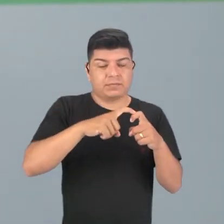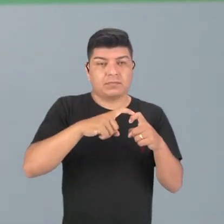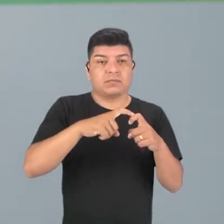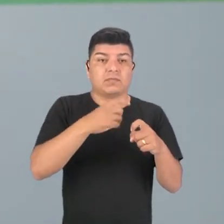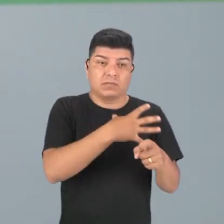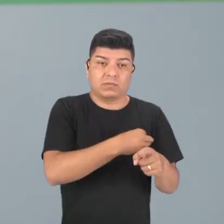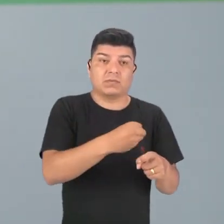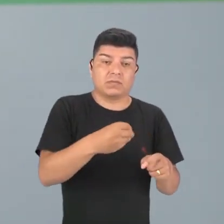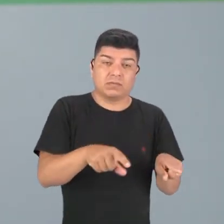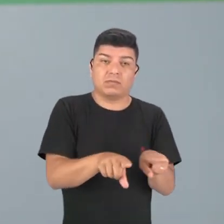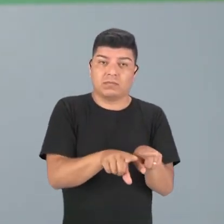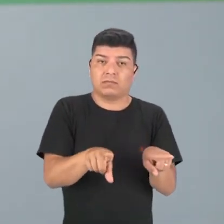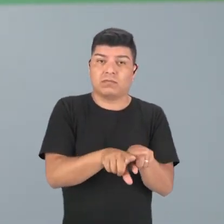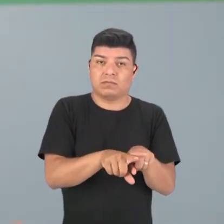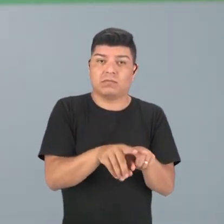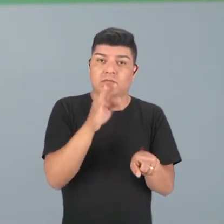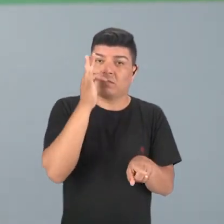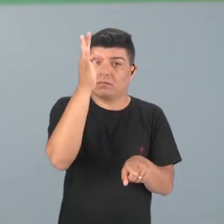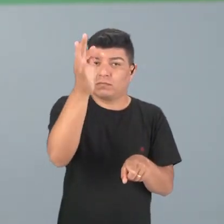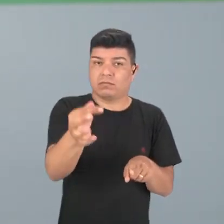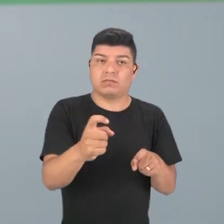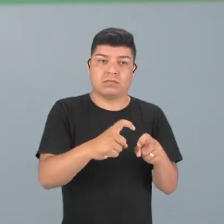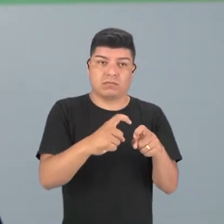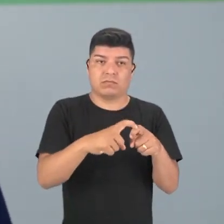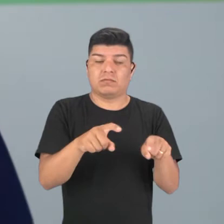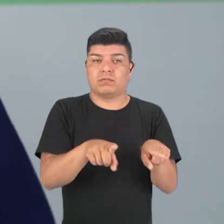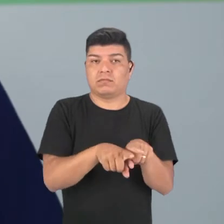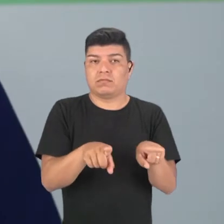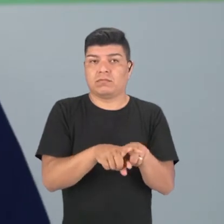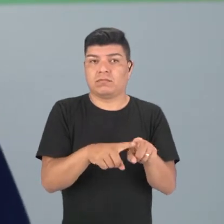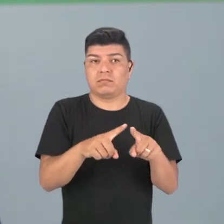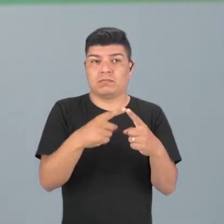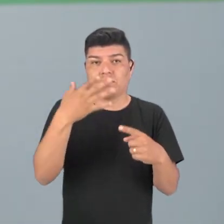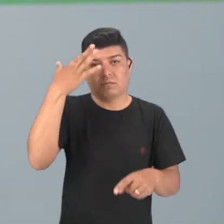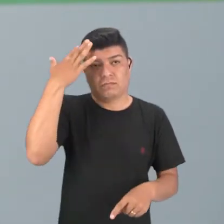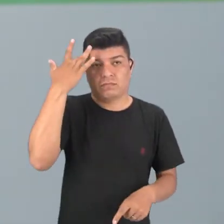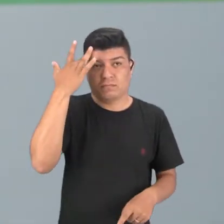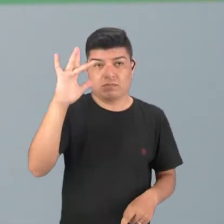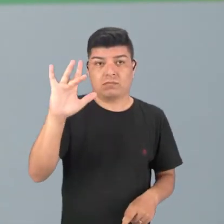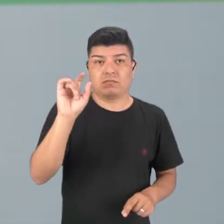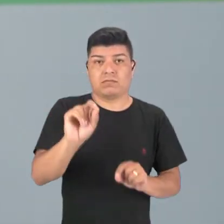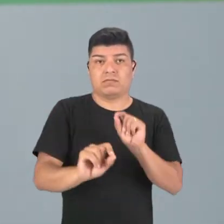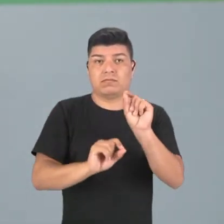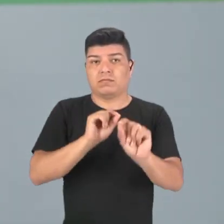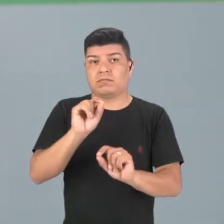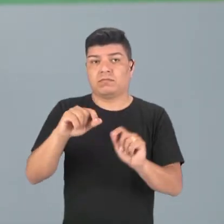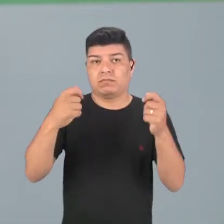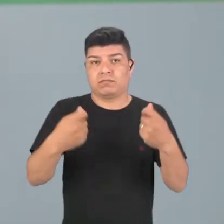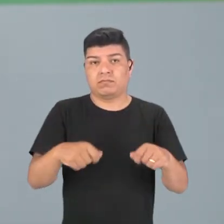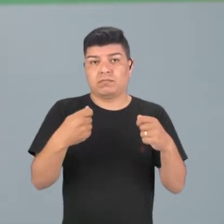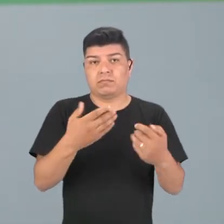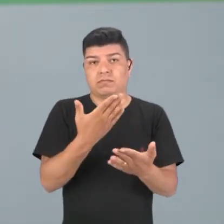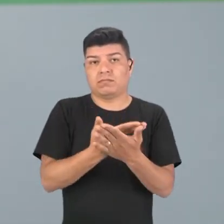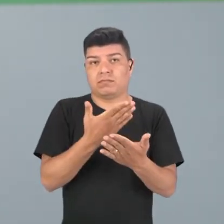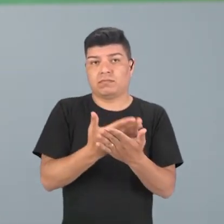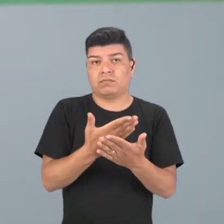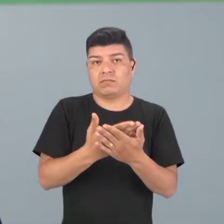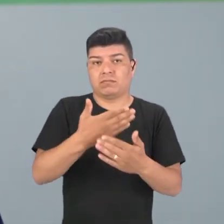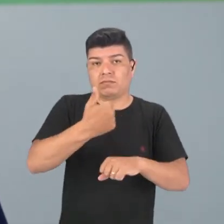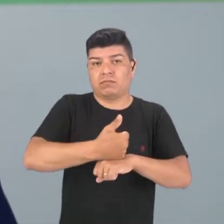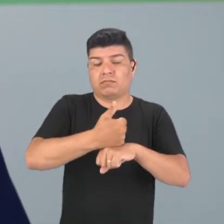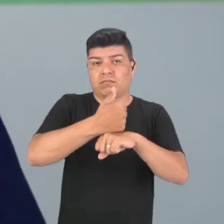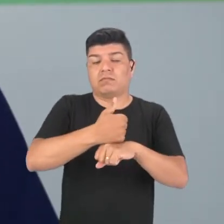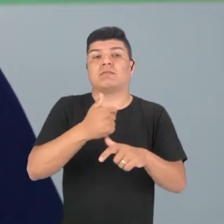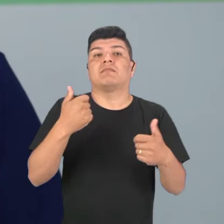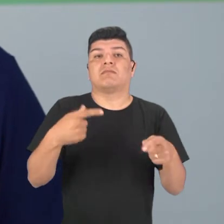os filhos também, né, fossem doutores. Só que eles não sabem, não se atentavam que tinha que estudar, tinha que ter uma